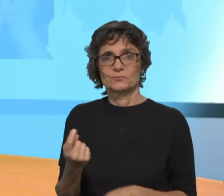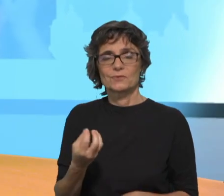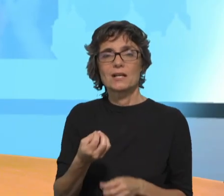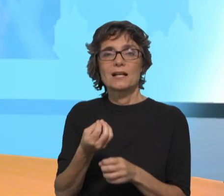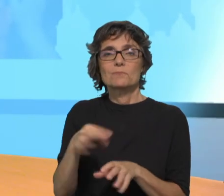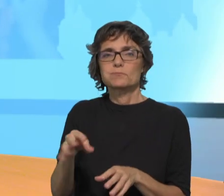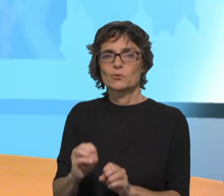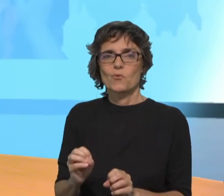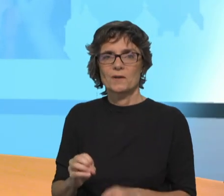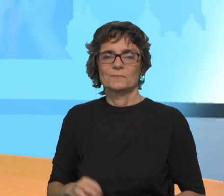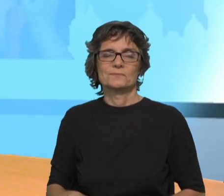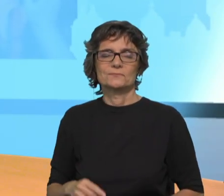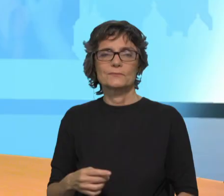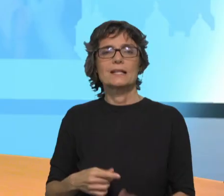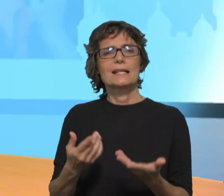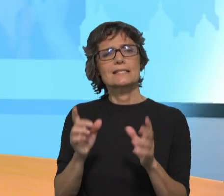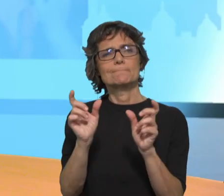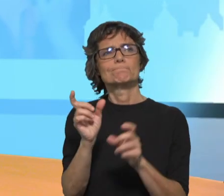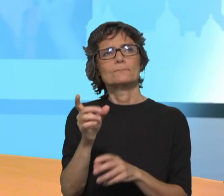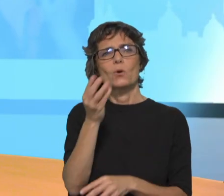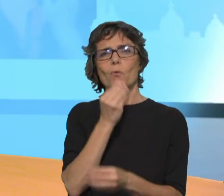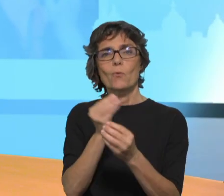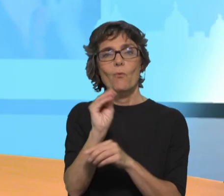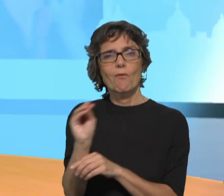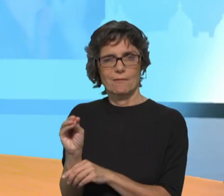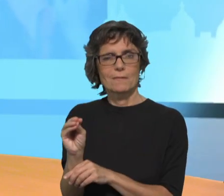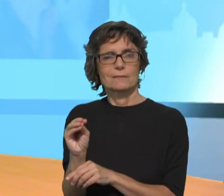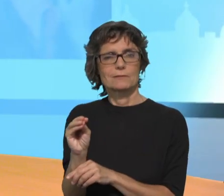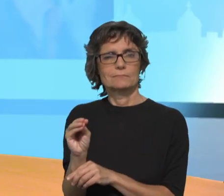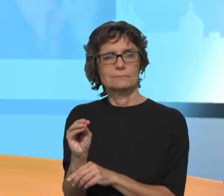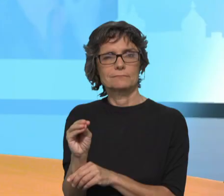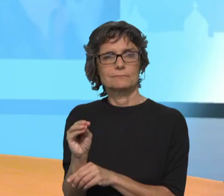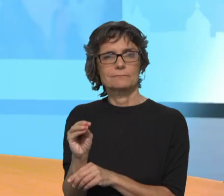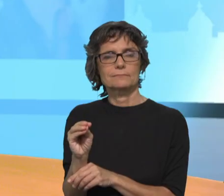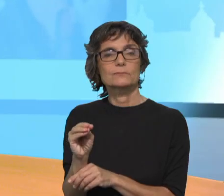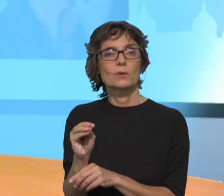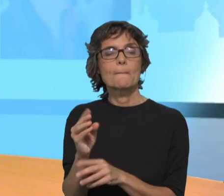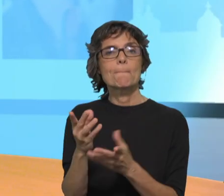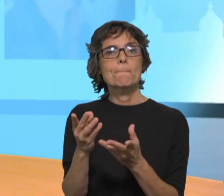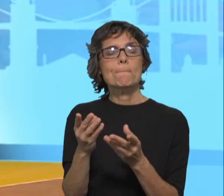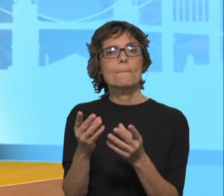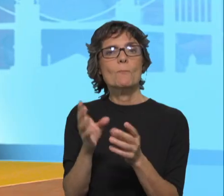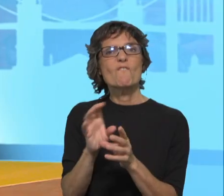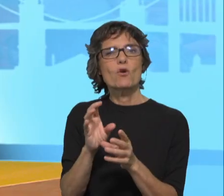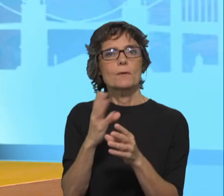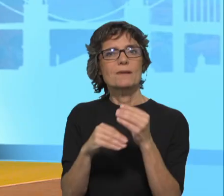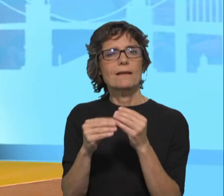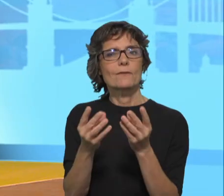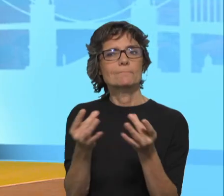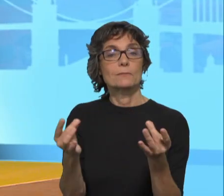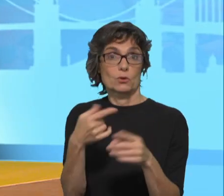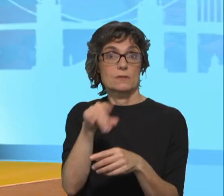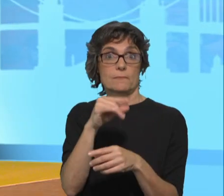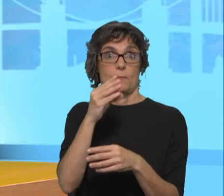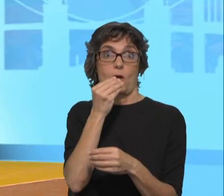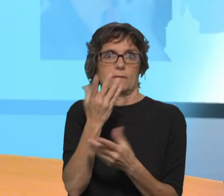esta dimensão do alimento é particularmente eficaz para tocar as pessoas. Todos precisamos do